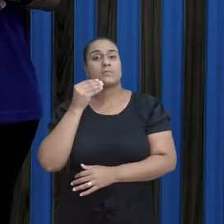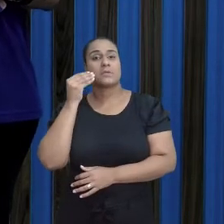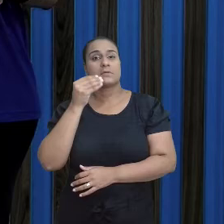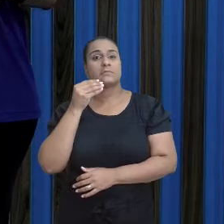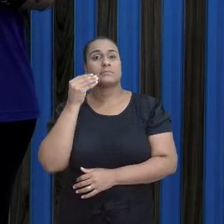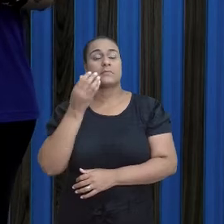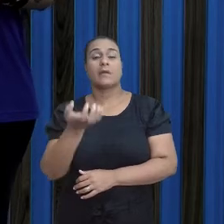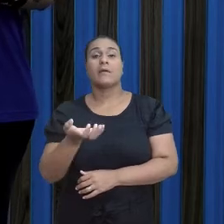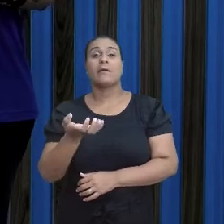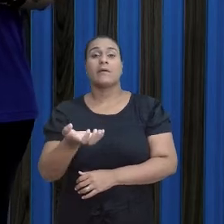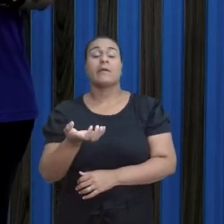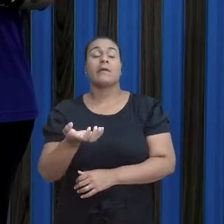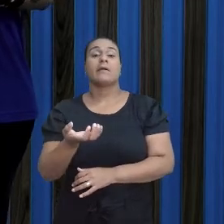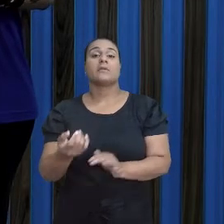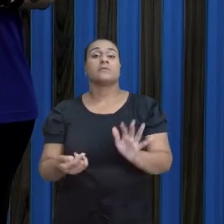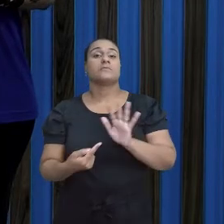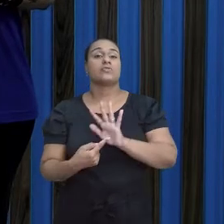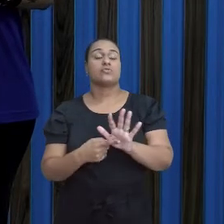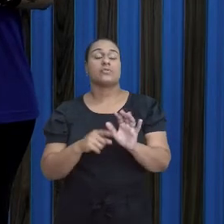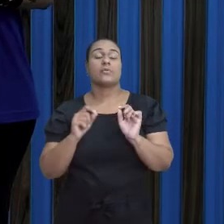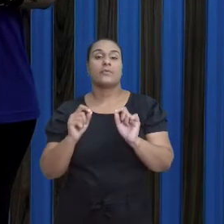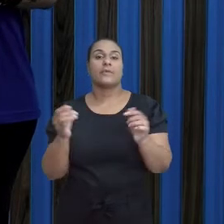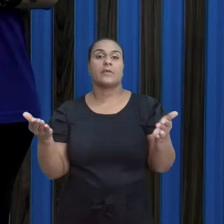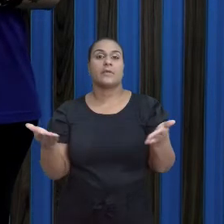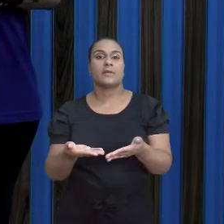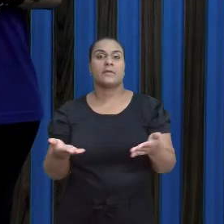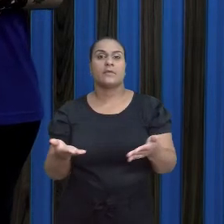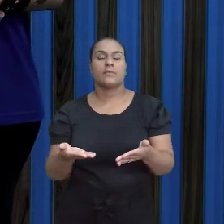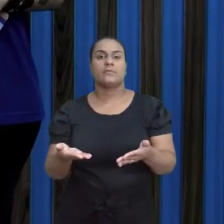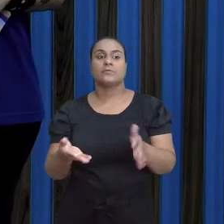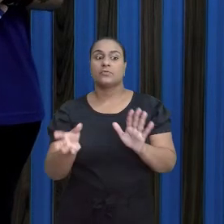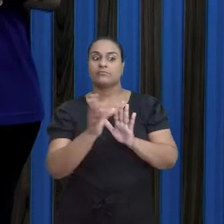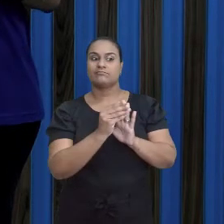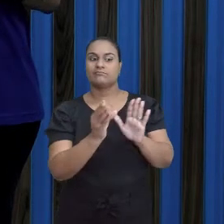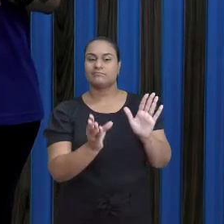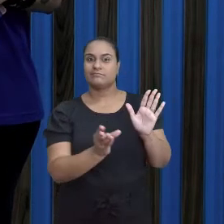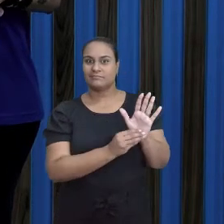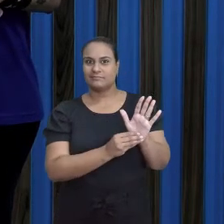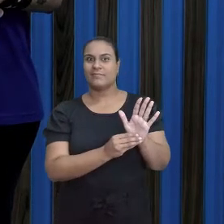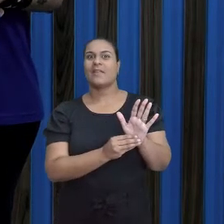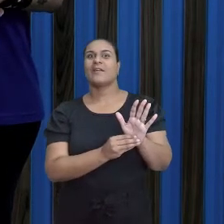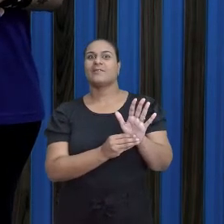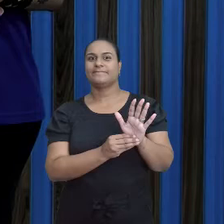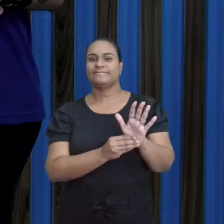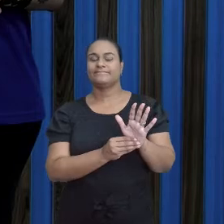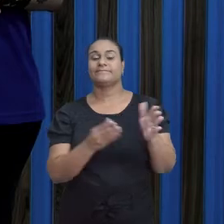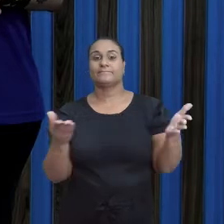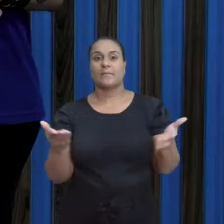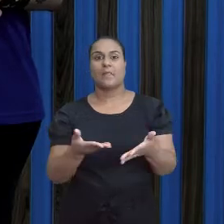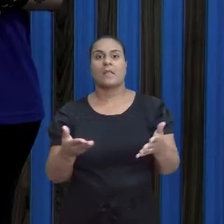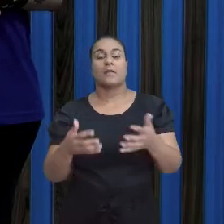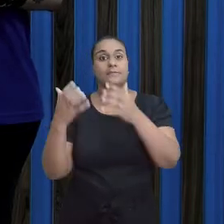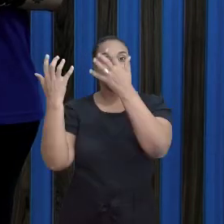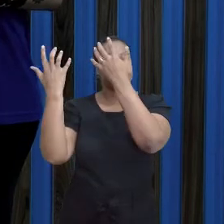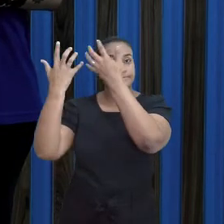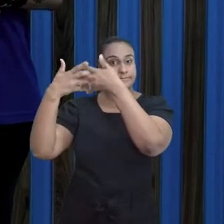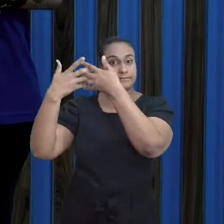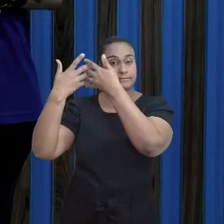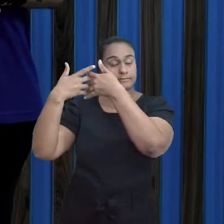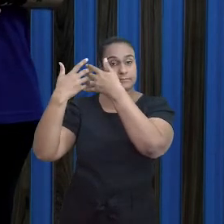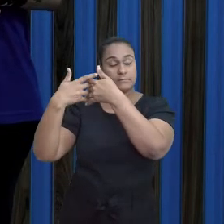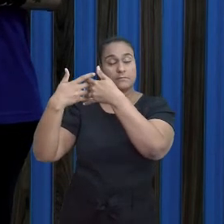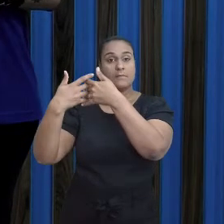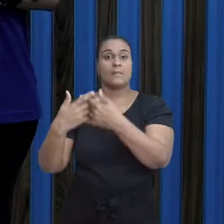eu quero trazer também nessa aula, né, com esse conteúdo aqui que a gente está abordando, essa reflexão,